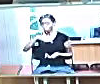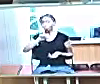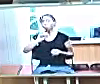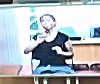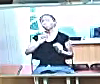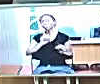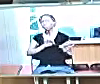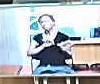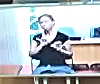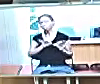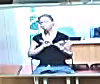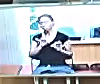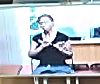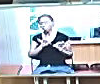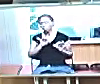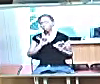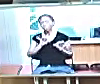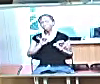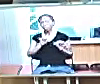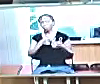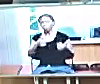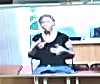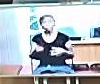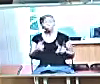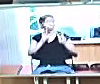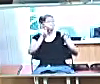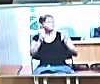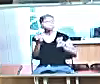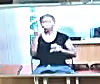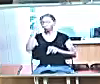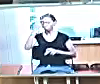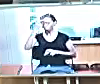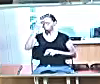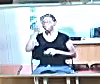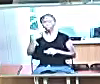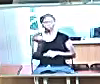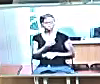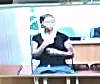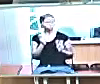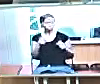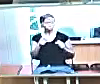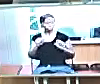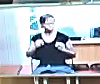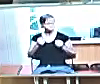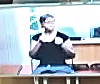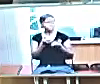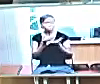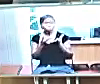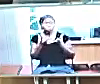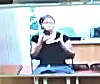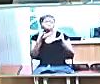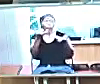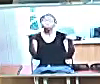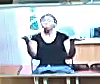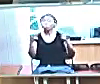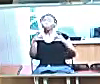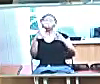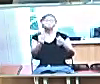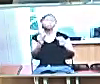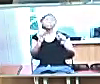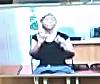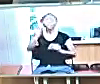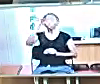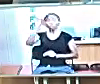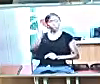também da temática da cultura e que nós possamos assegurar a todos cada vez mais o direito de ter